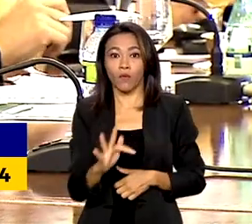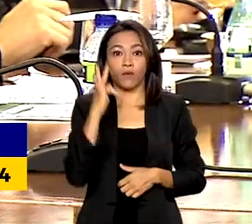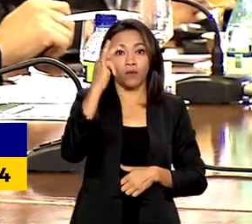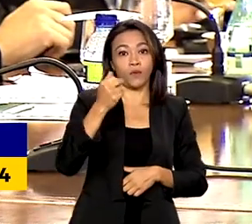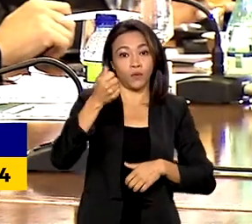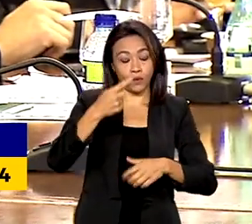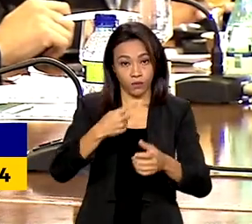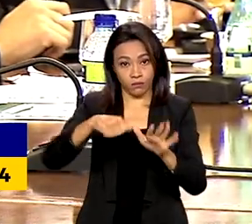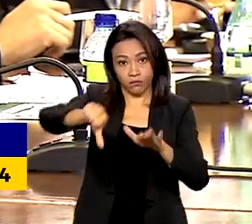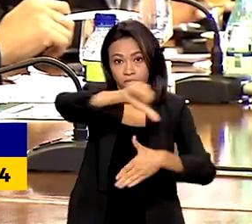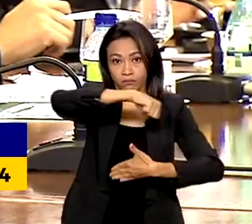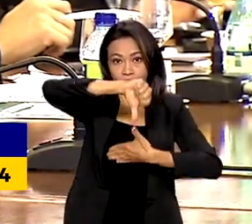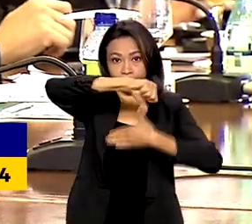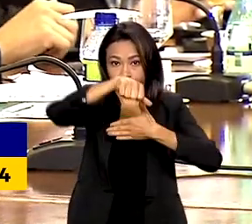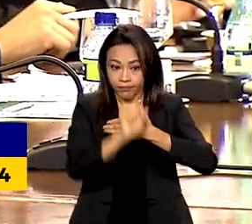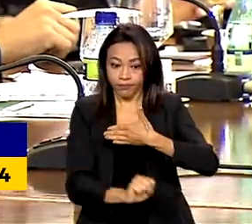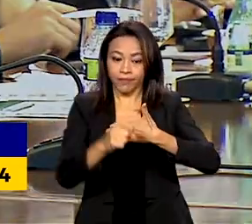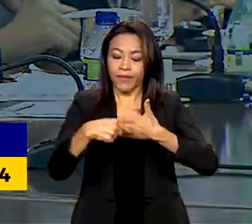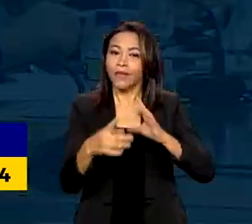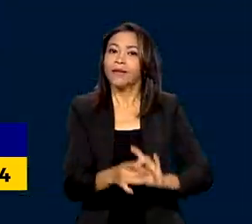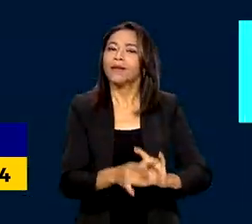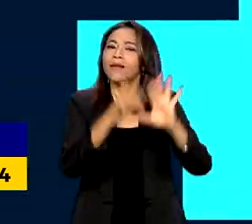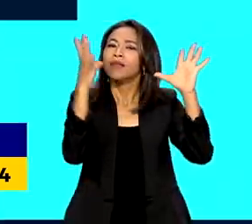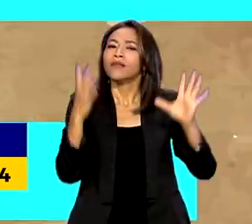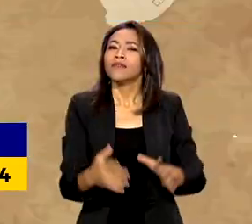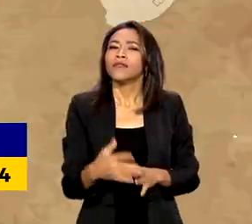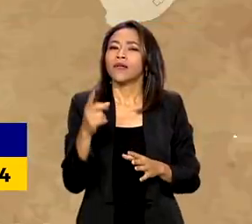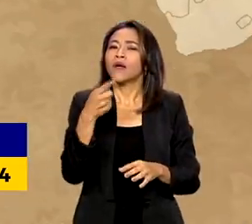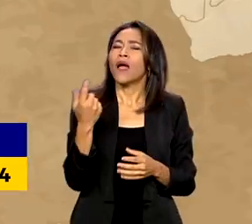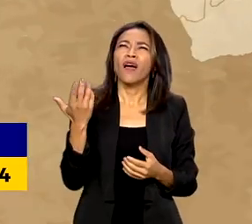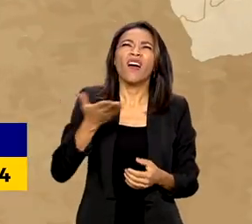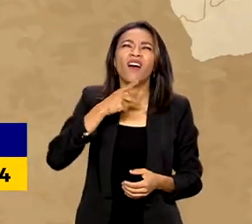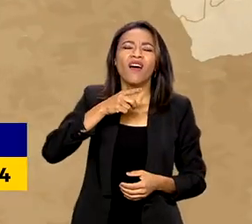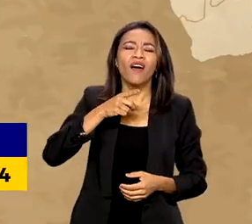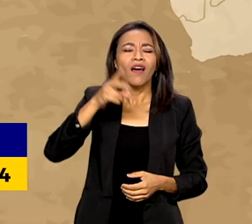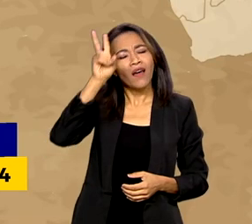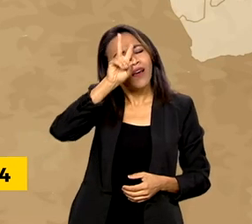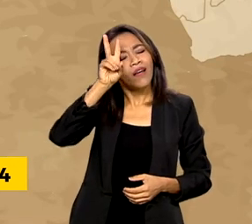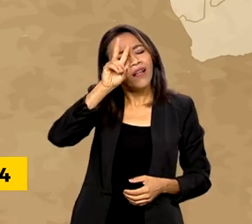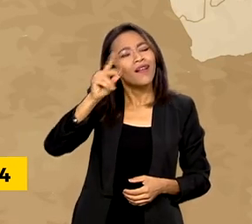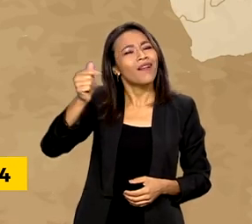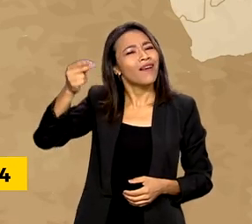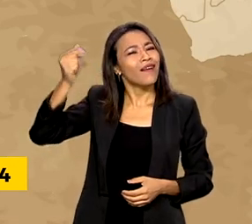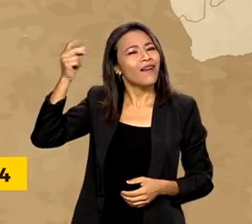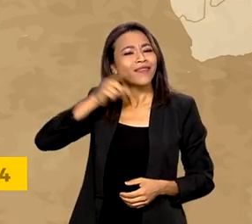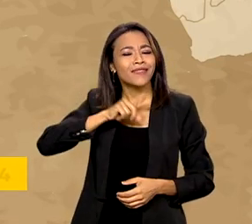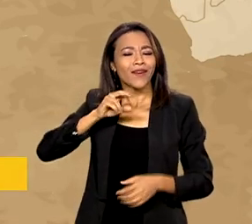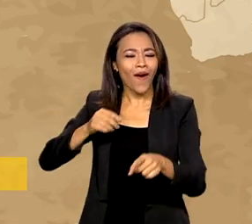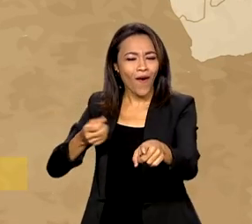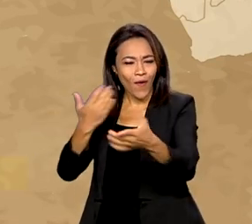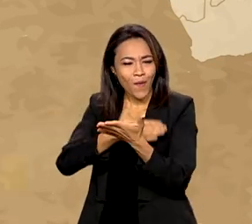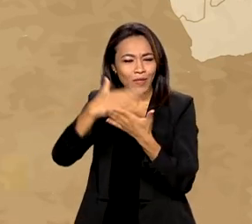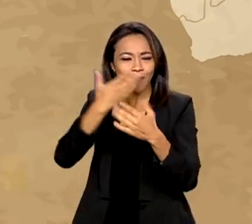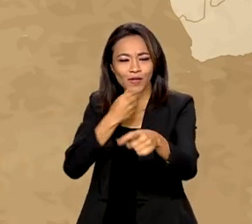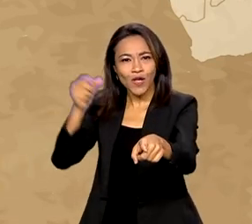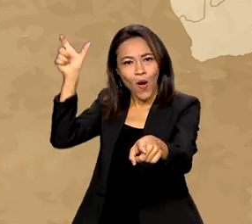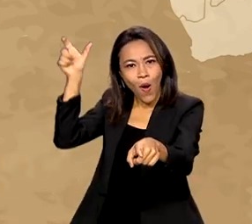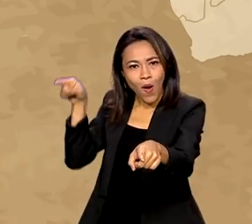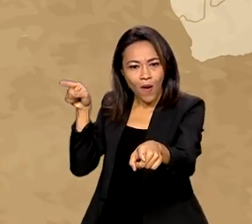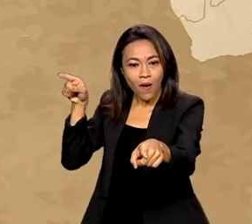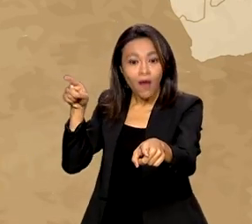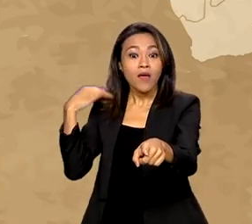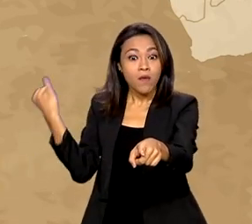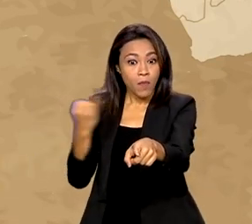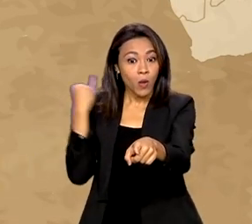unida, livre e soberana é antigo. Começa cerca de 200 anos atrás com Simão Bolívar, que pela importância que teve